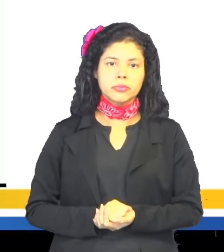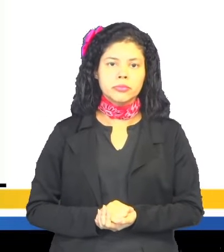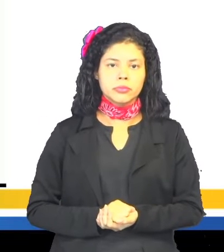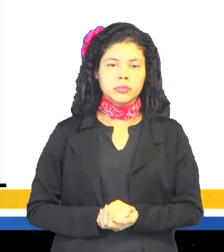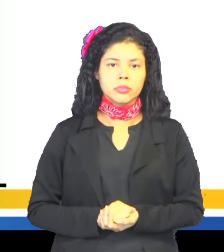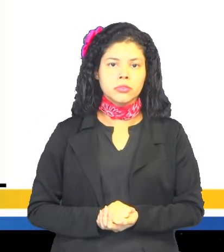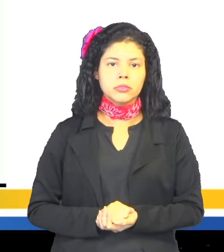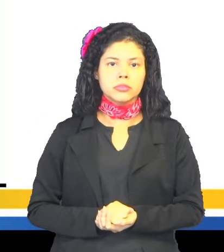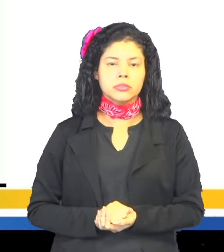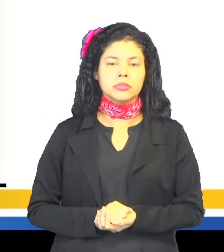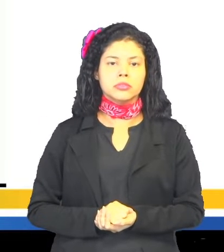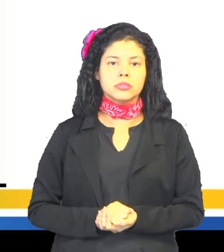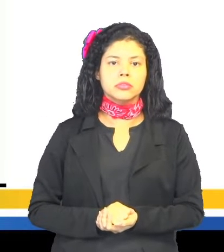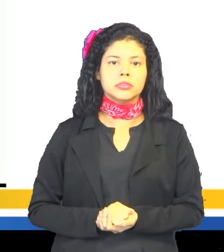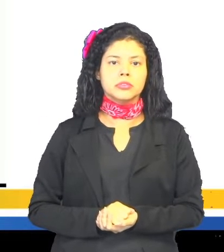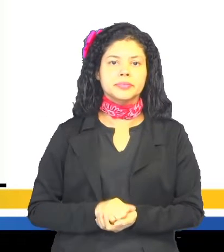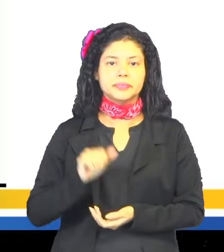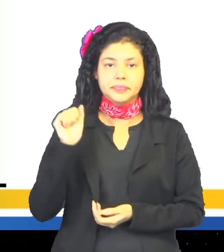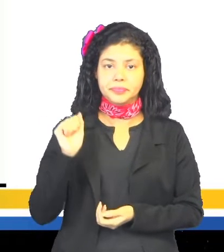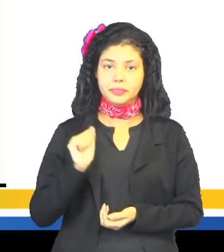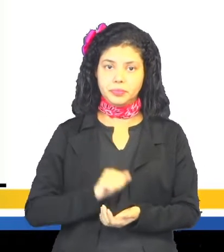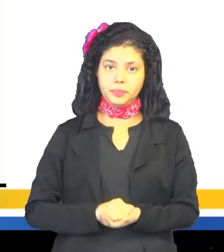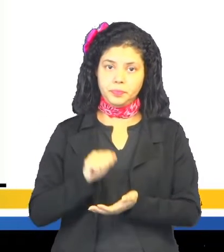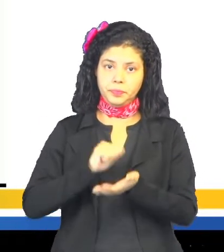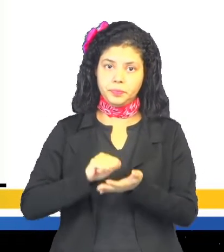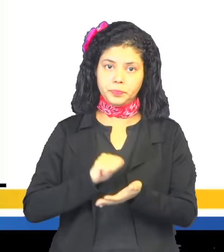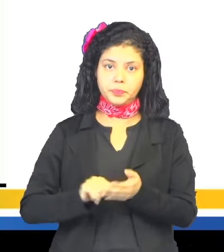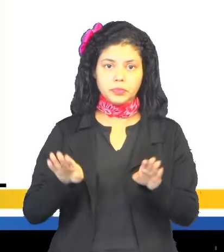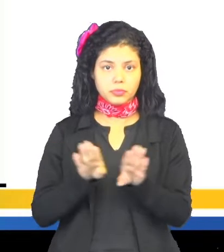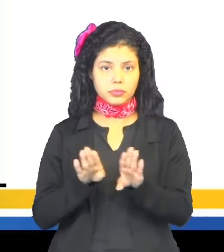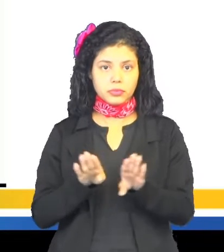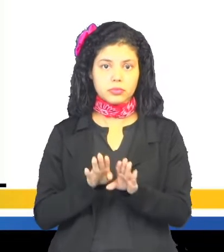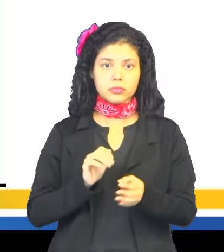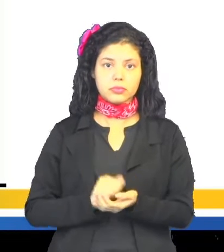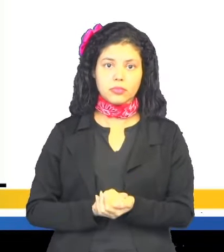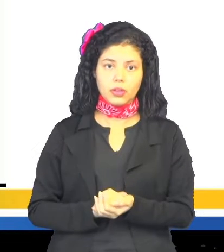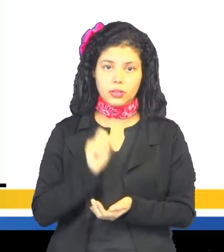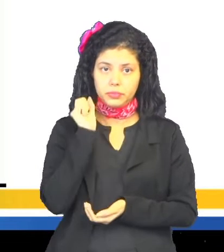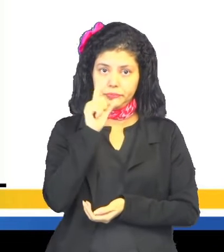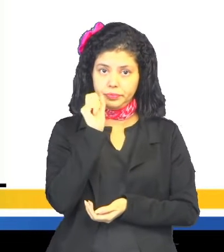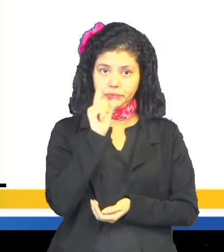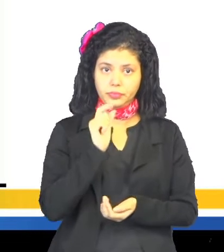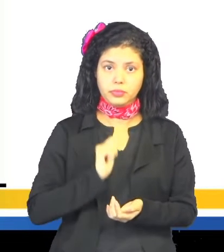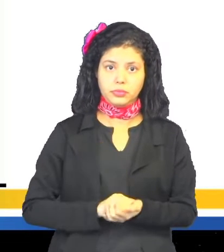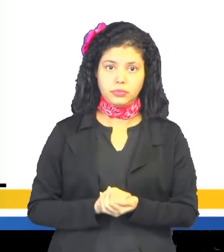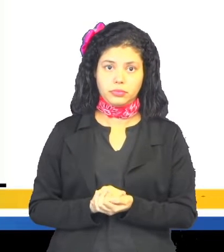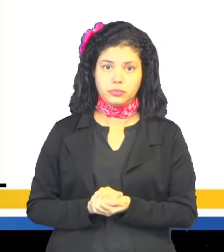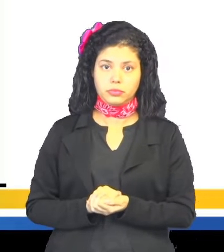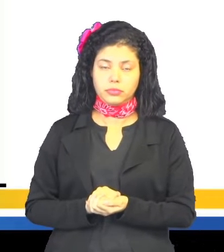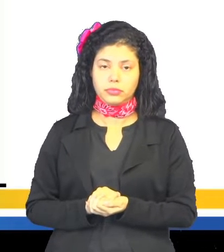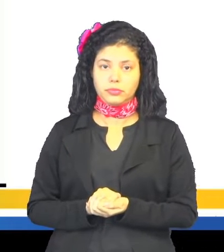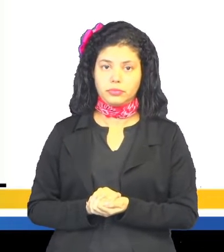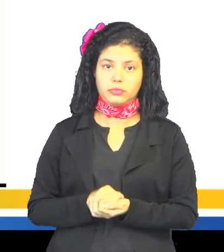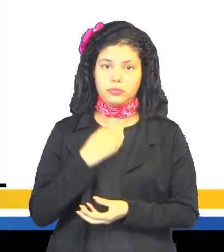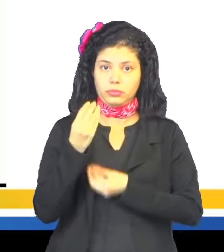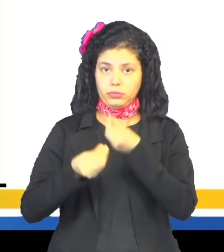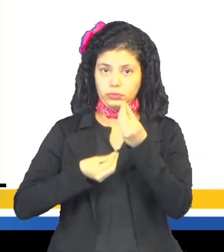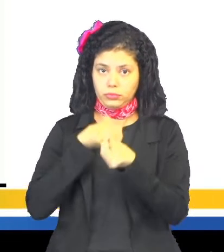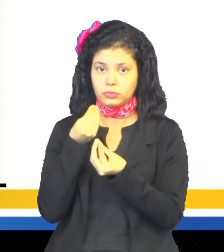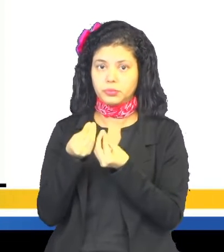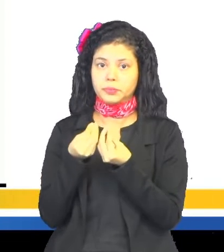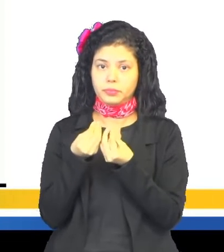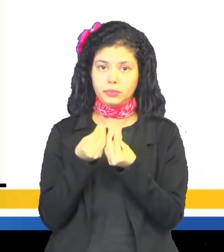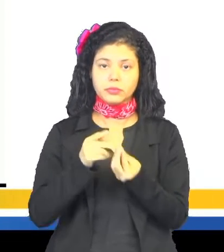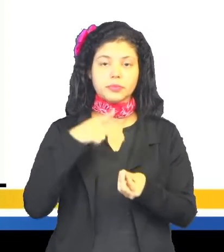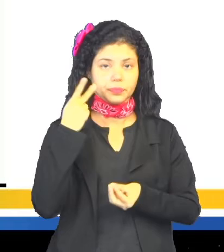Então observa em vermelho está a letra né na sua escrita original e em azul aí ela está a como